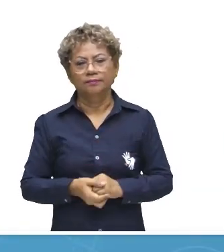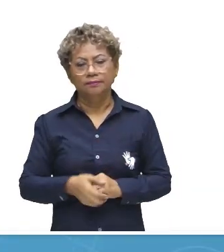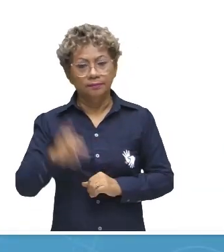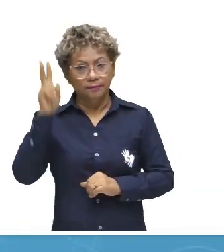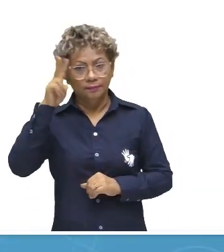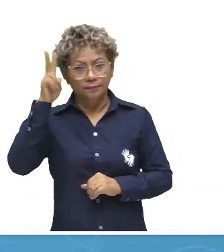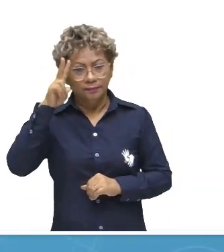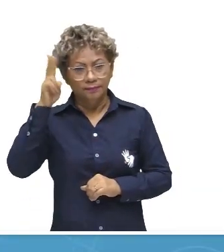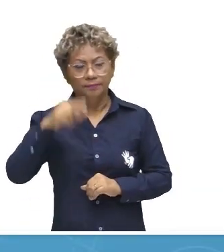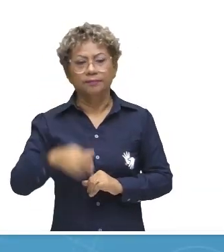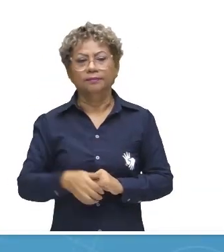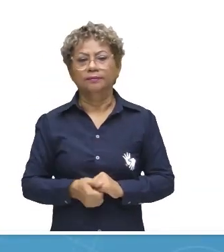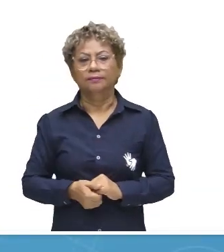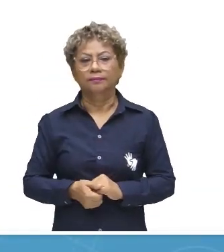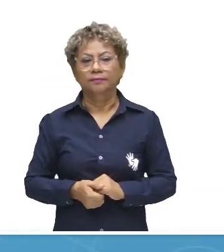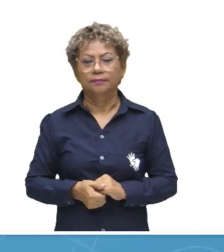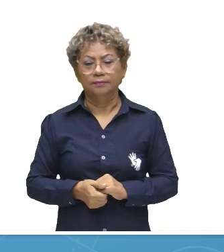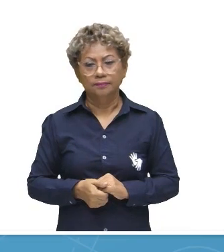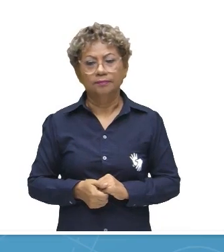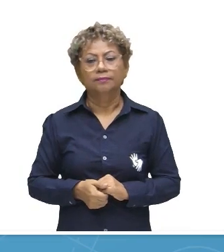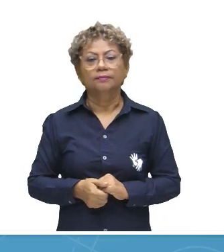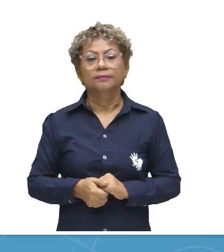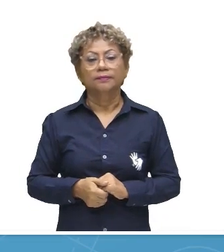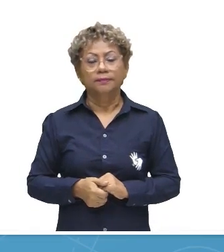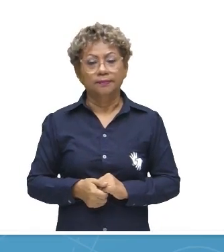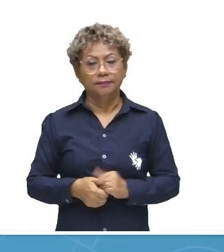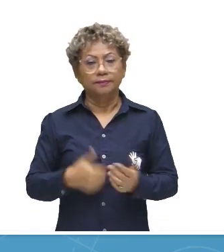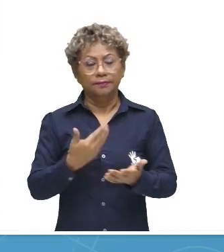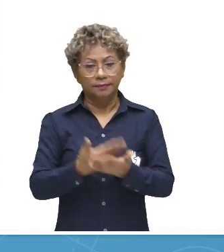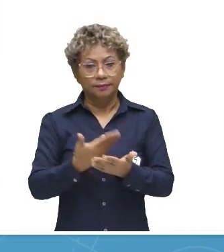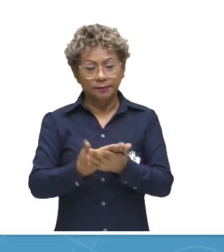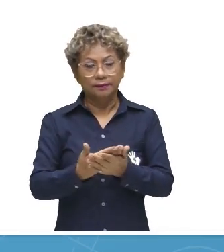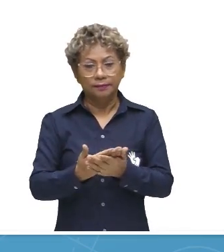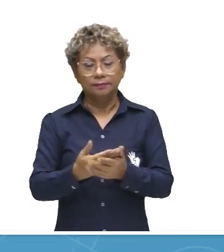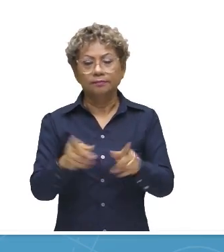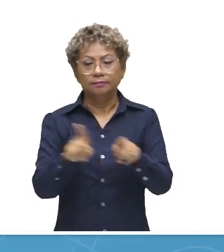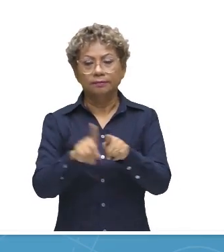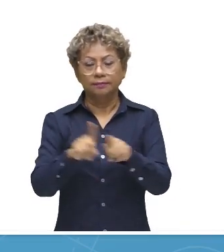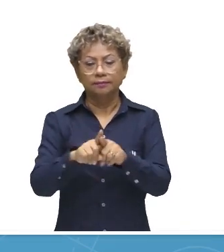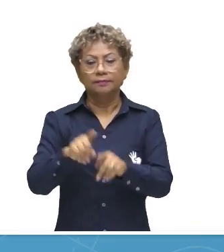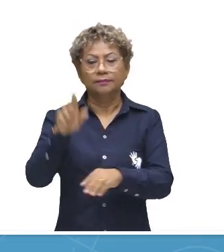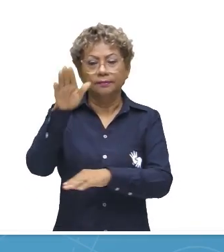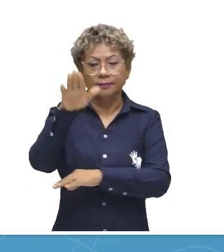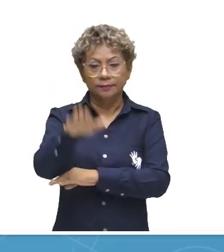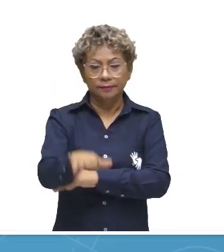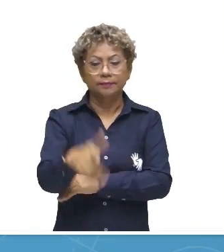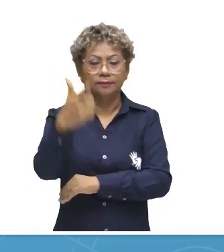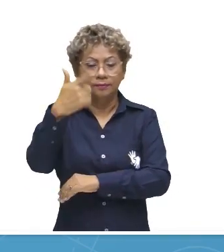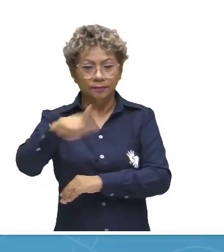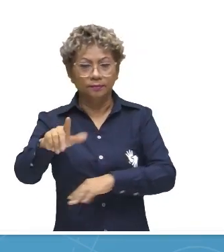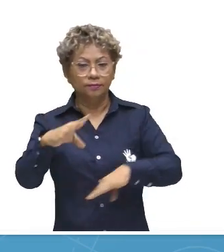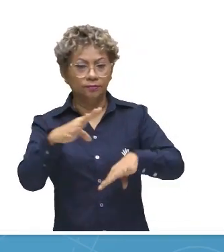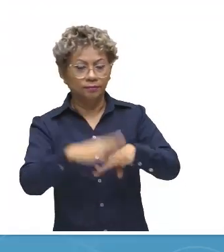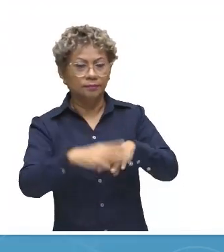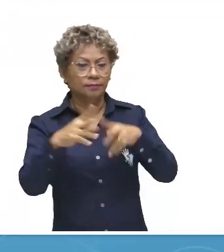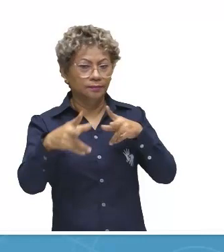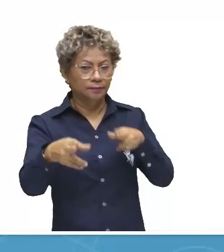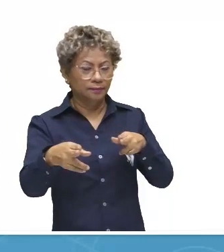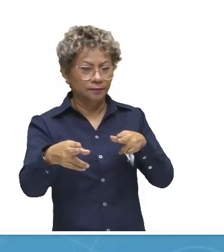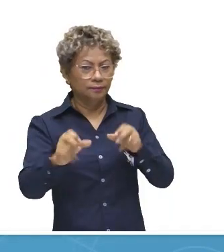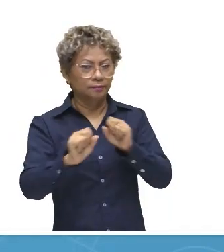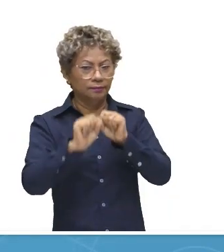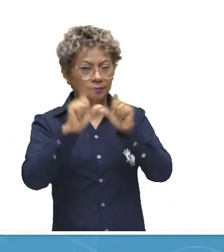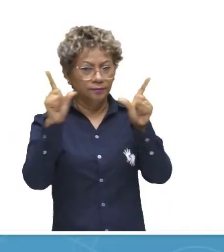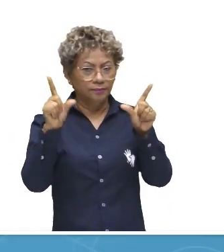que essa aula, né, ela vai estar disponível, a reprise dela, hoje à tarde. Então, se você pegou e perdeu algum trecho da aula,